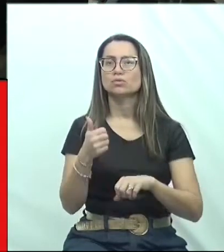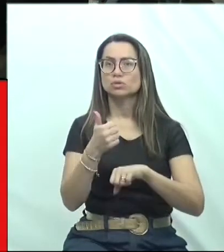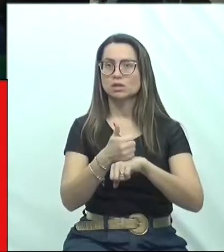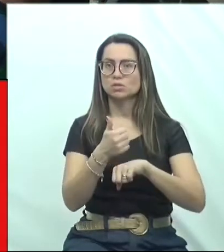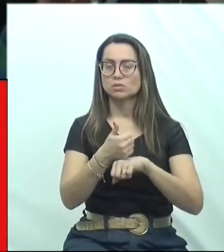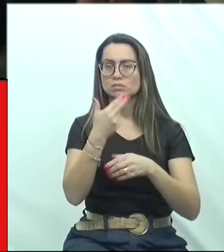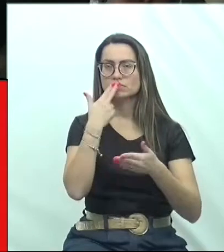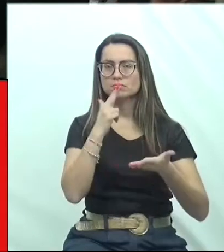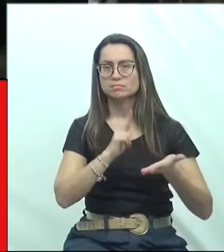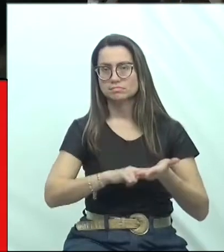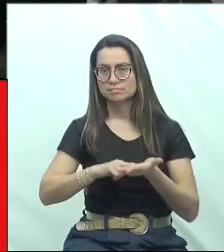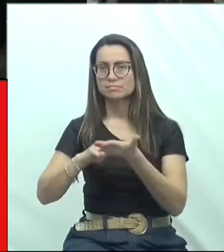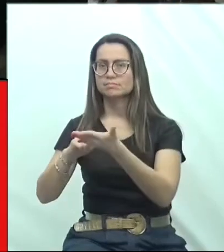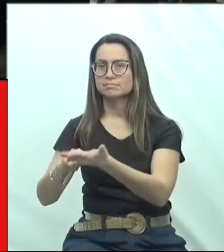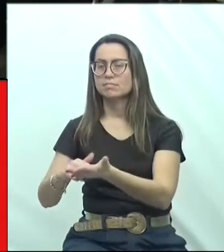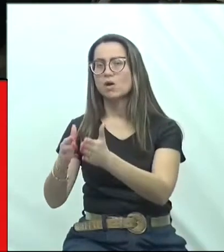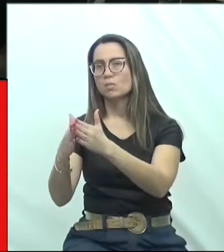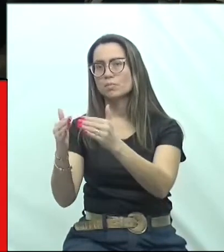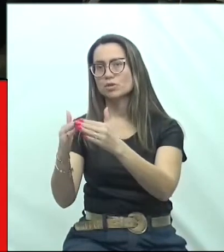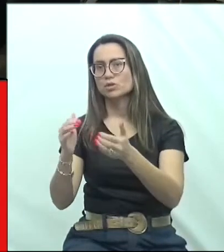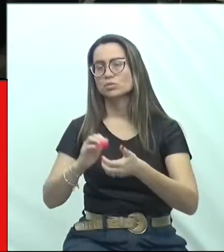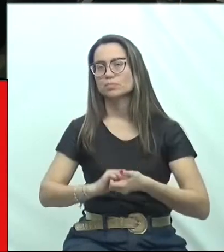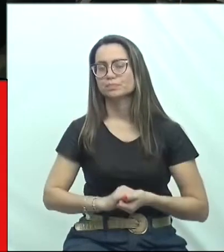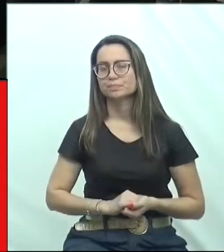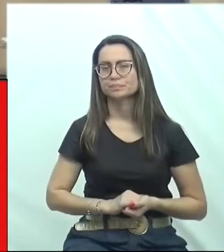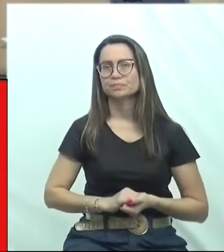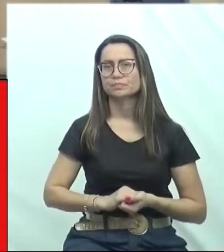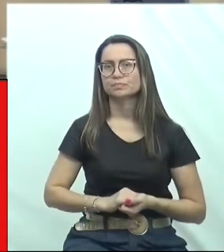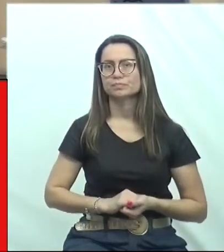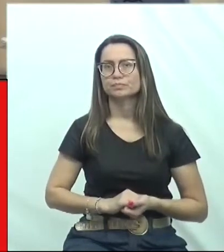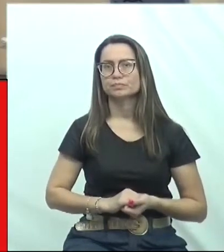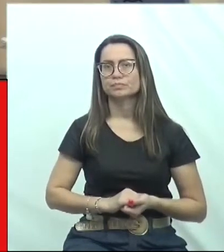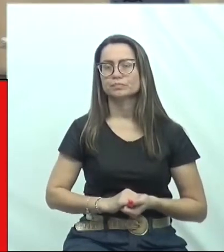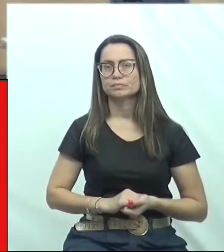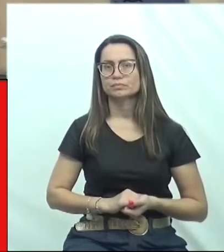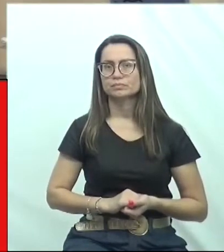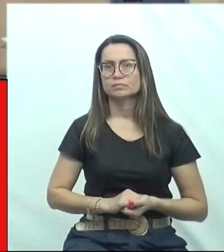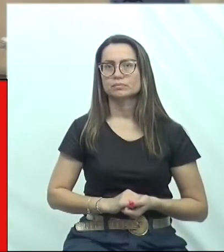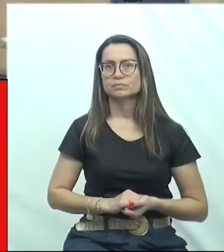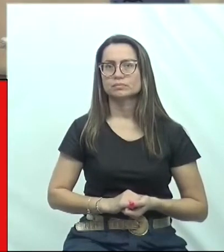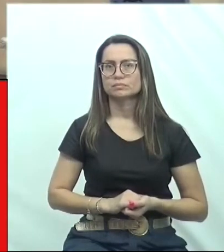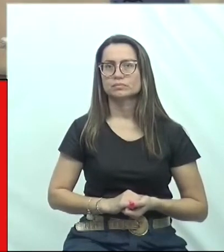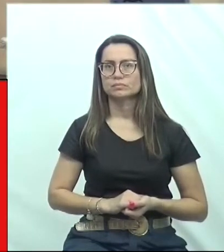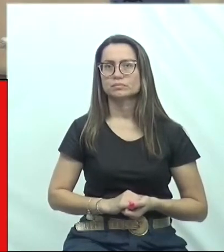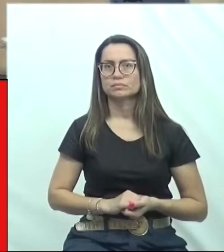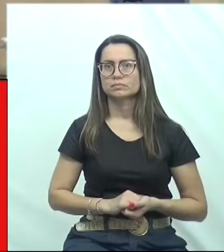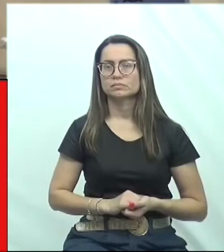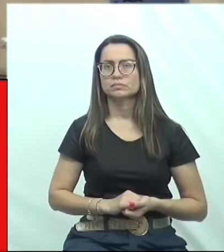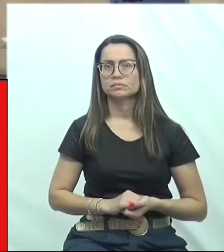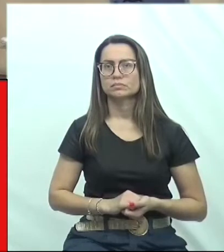uma resolução. E depois do encaminhamento, nós vamos colocar para os vereadores. Tá?